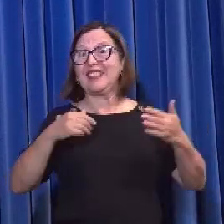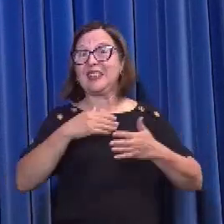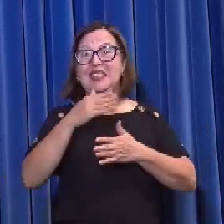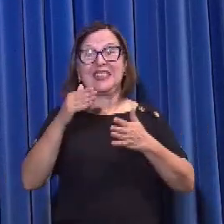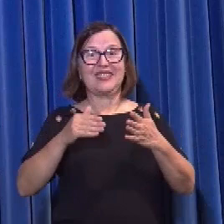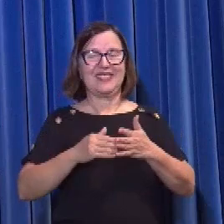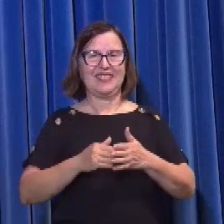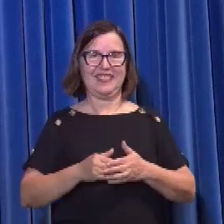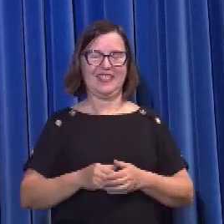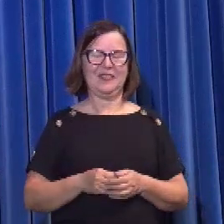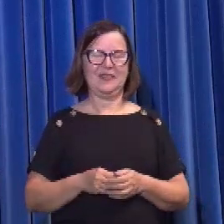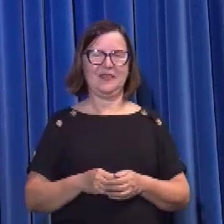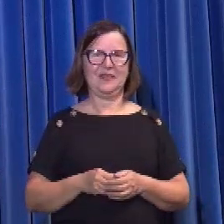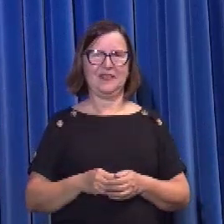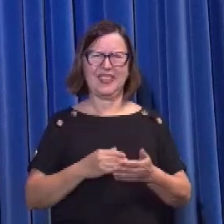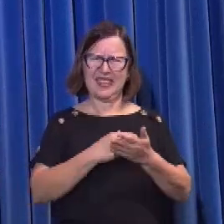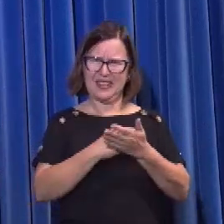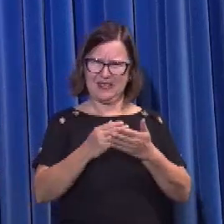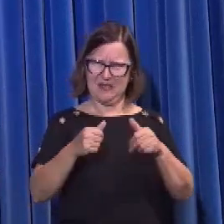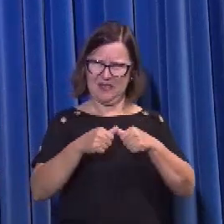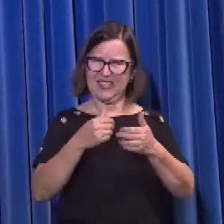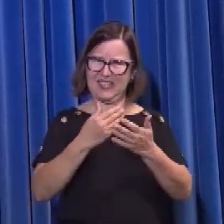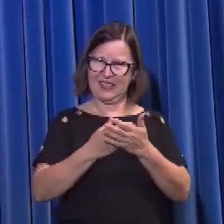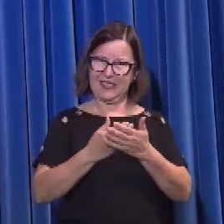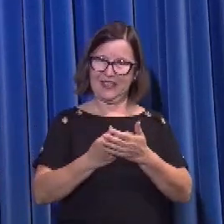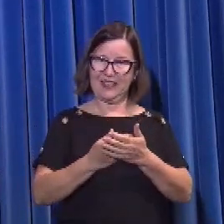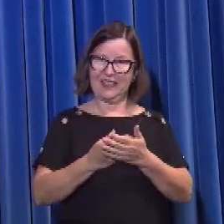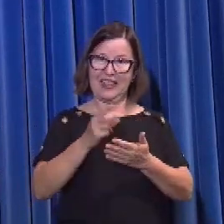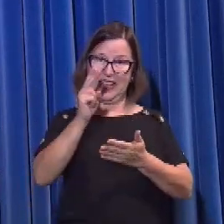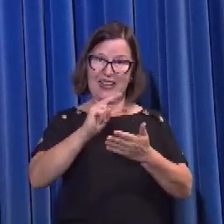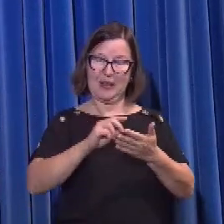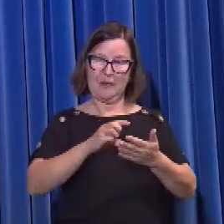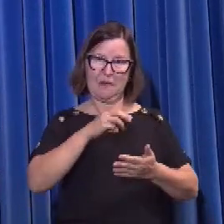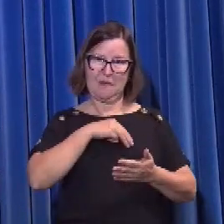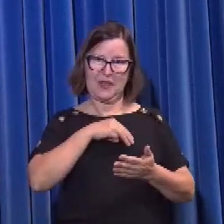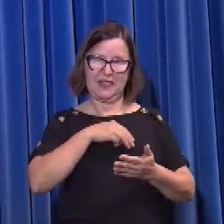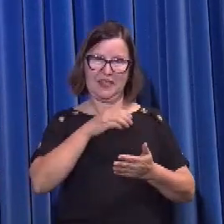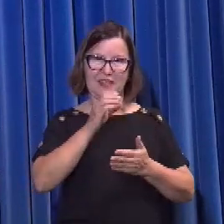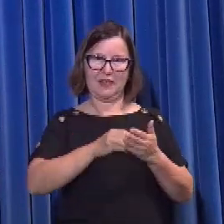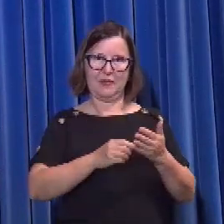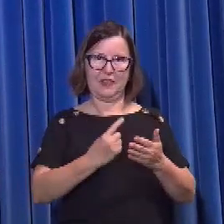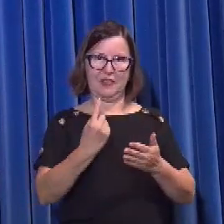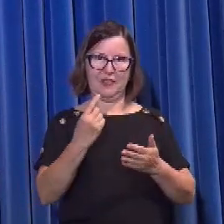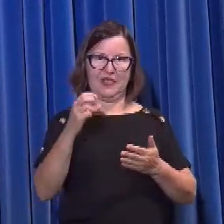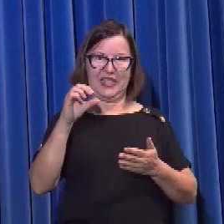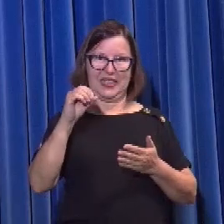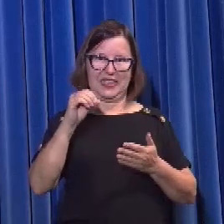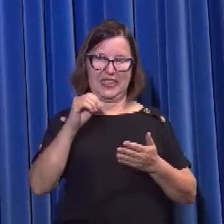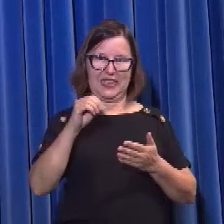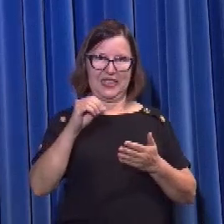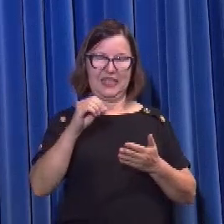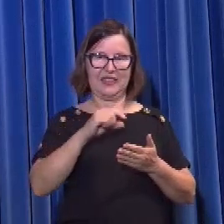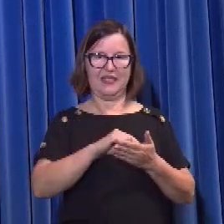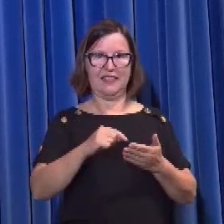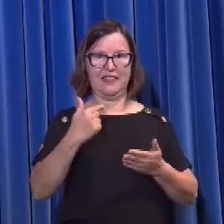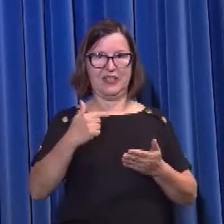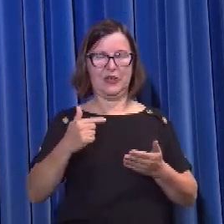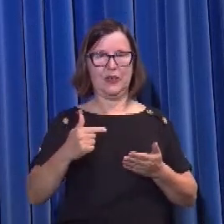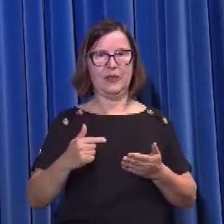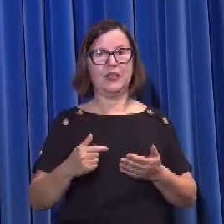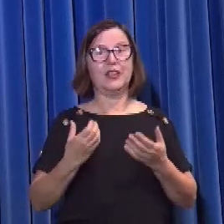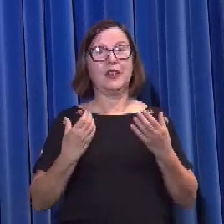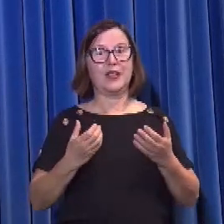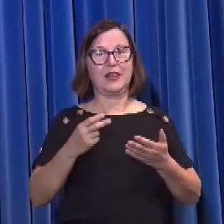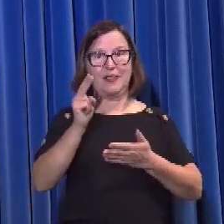No início desse estudo, nós lemos Mateus 10, 22, depois lemos no meio, e eu quero ler mais uma vez agora para